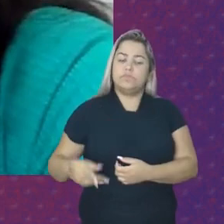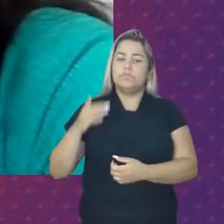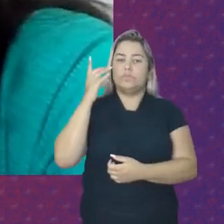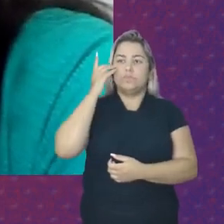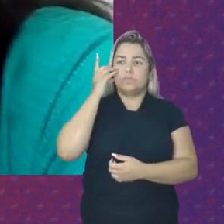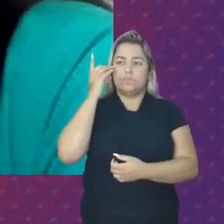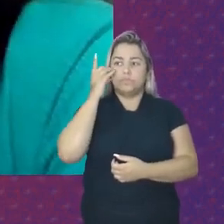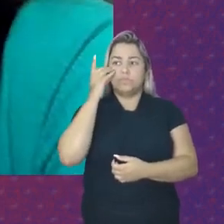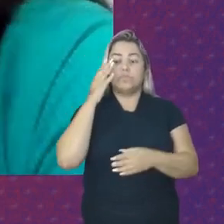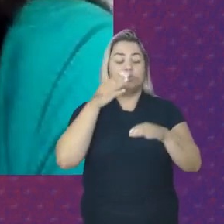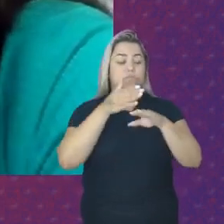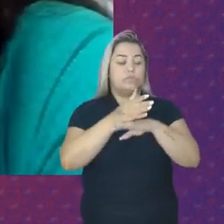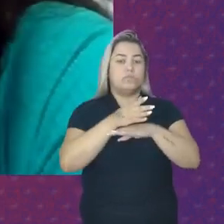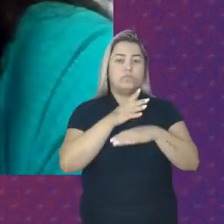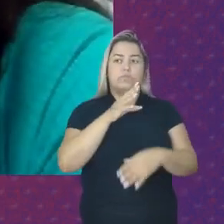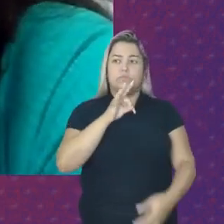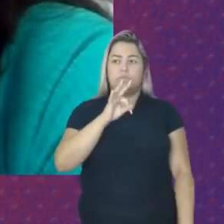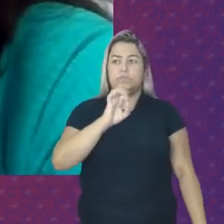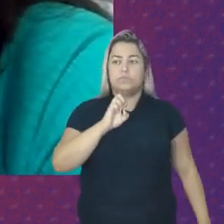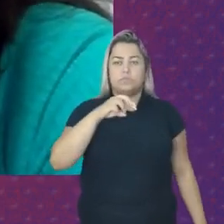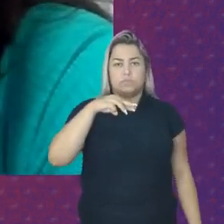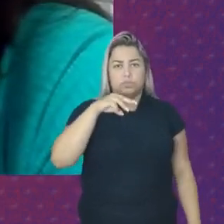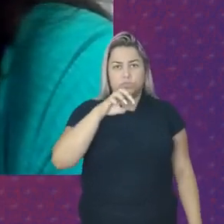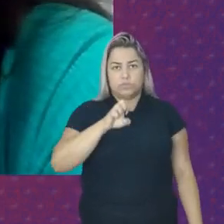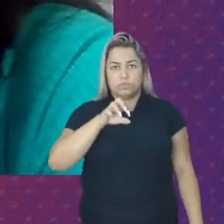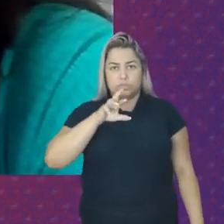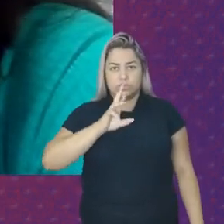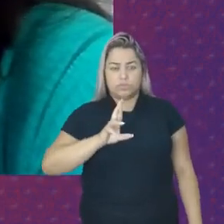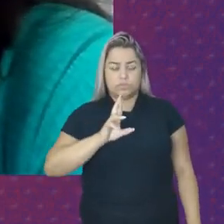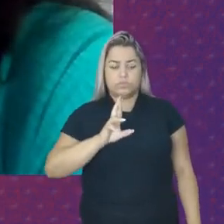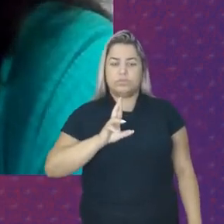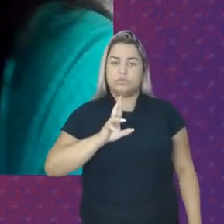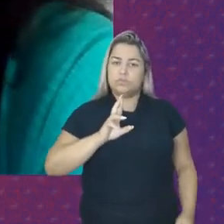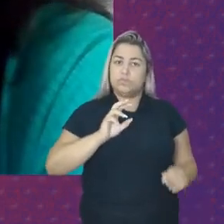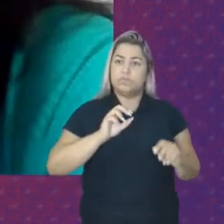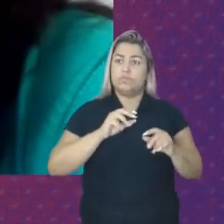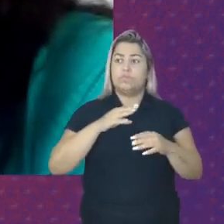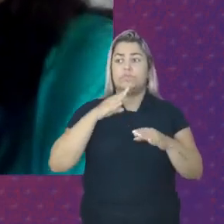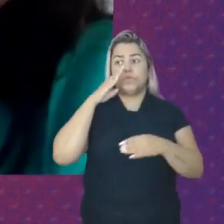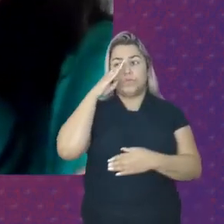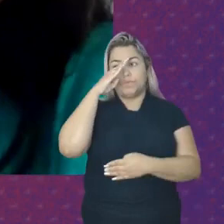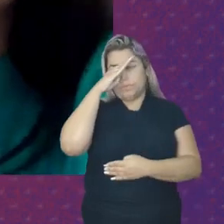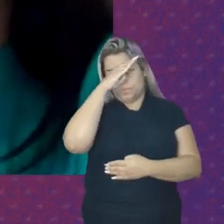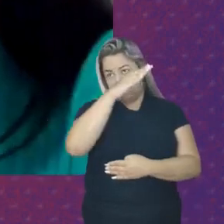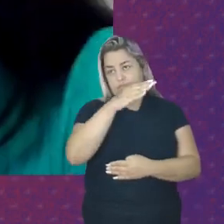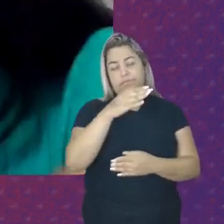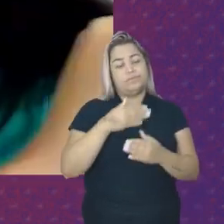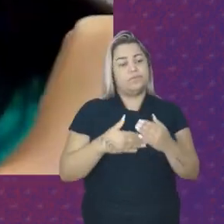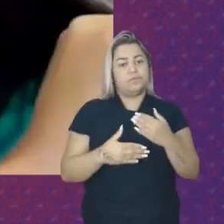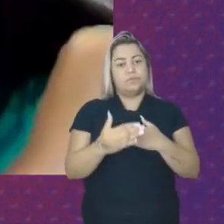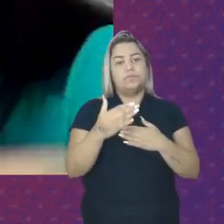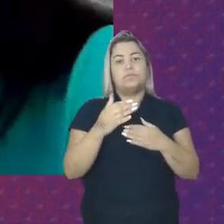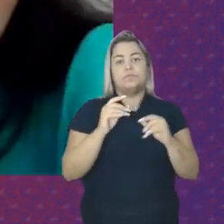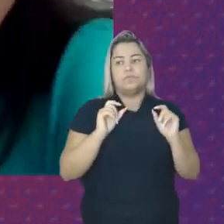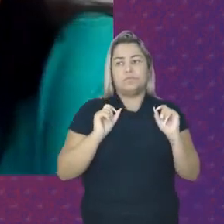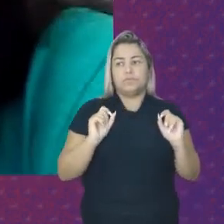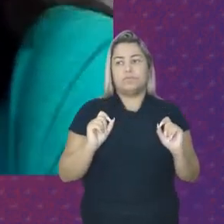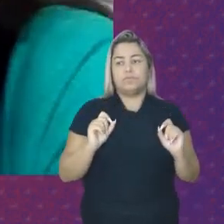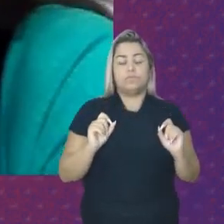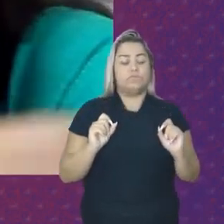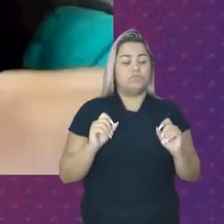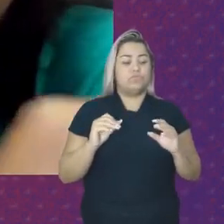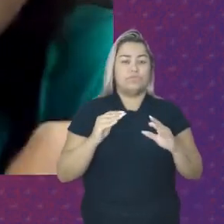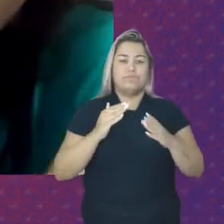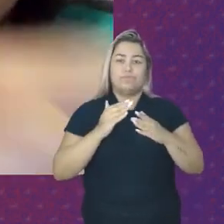do Temer, e, posteriormente, a eleição do Bolsonaro, e, a partir daí mesmo, um